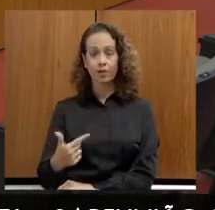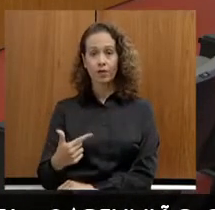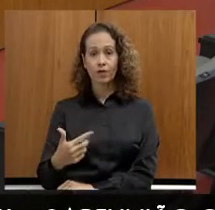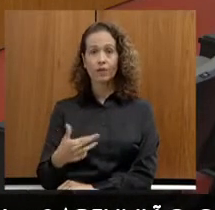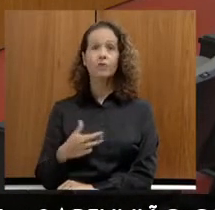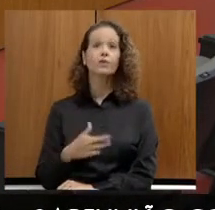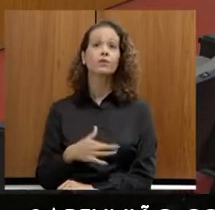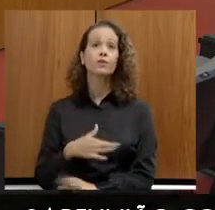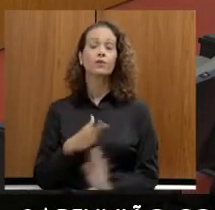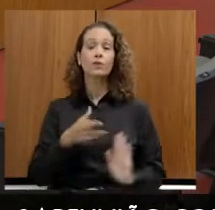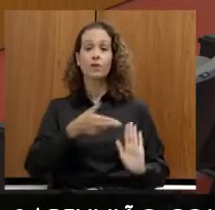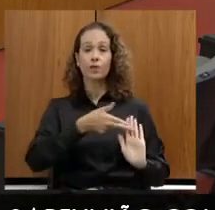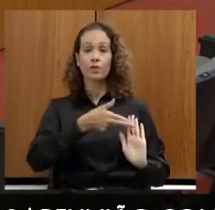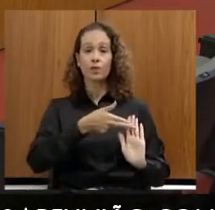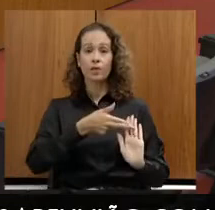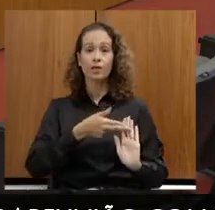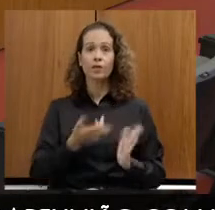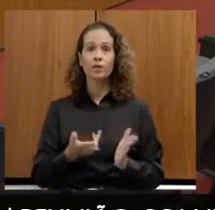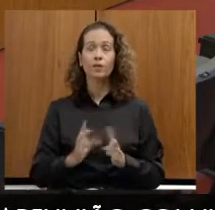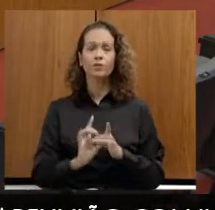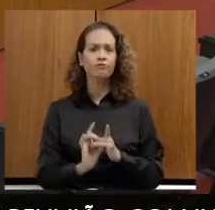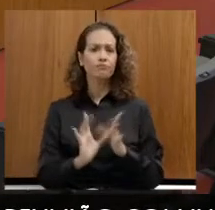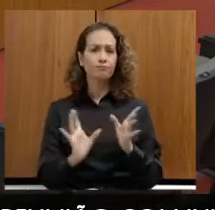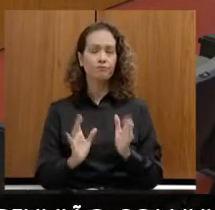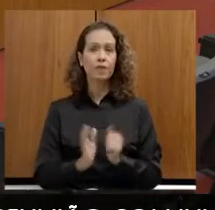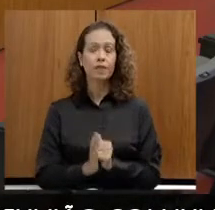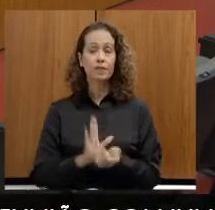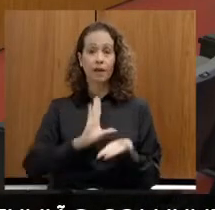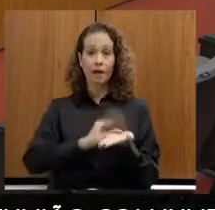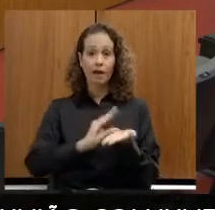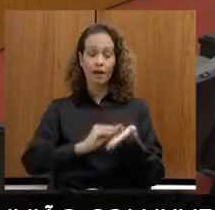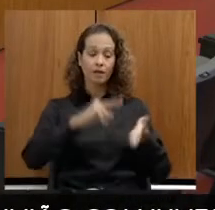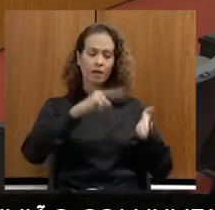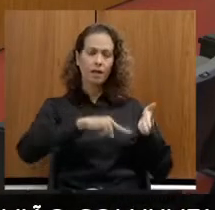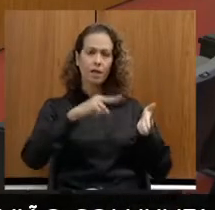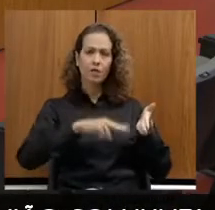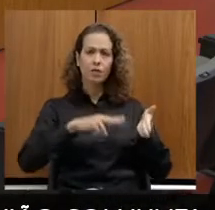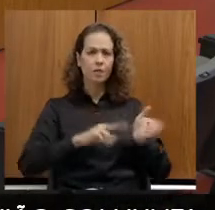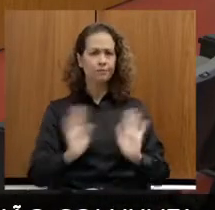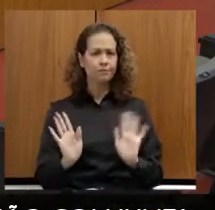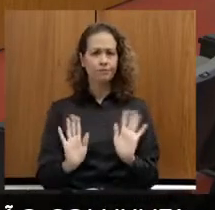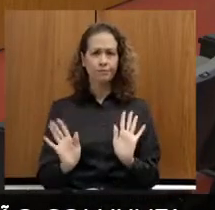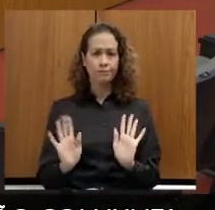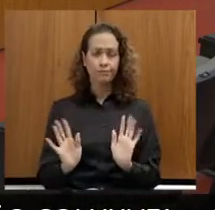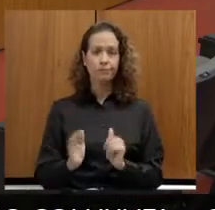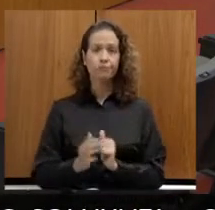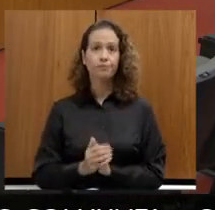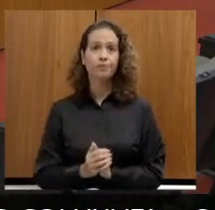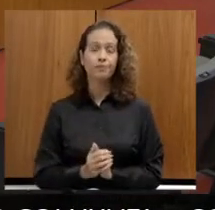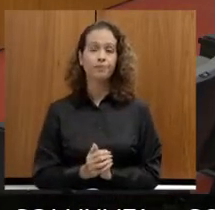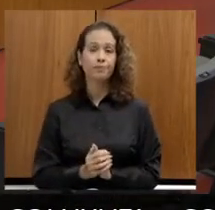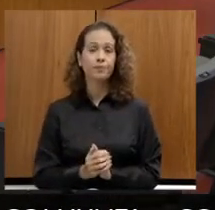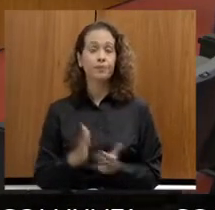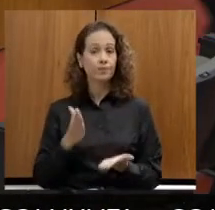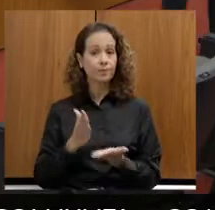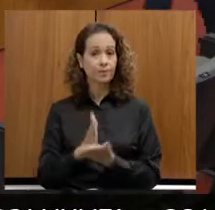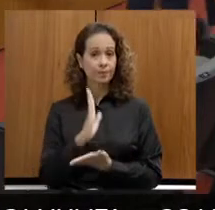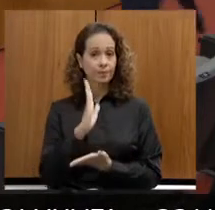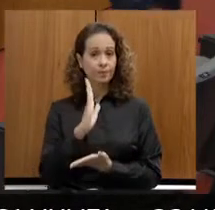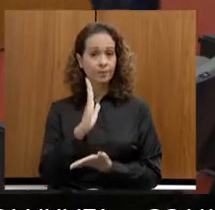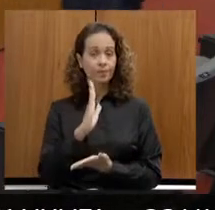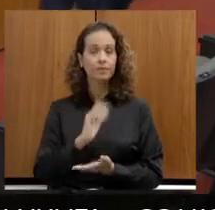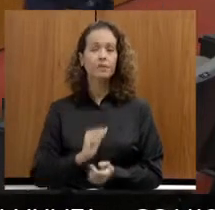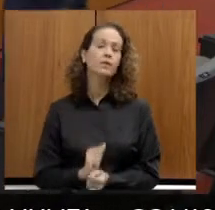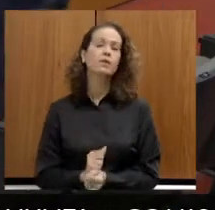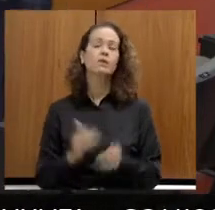Interno, dispensa a leitura da ata da reunião anterior, considera aprovada e